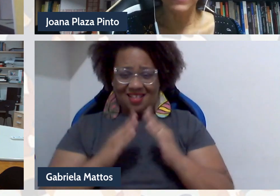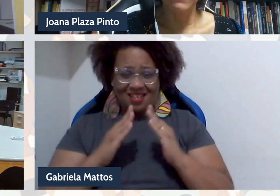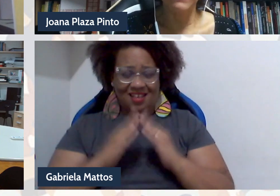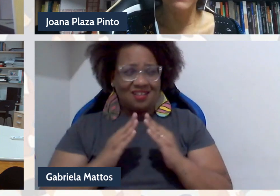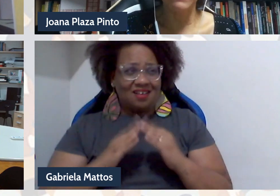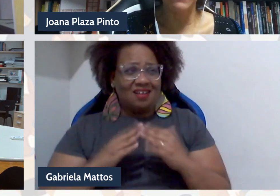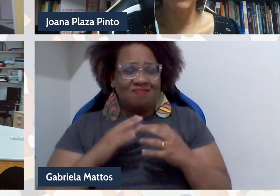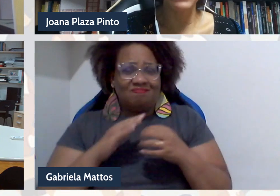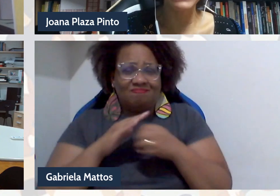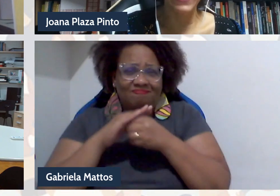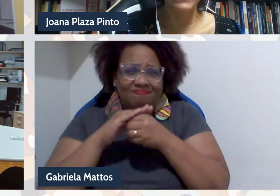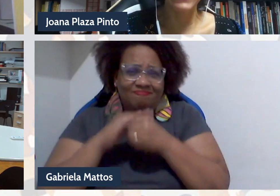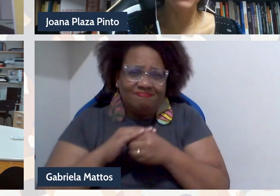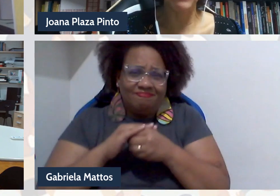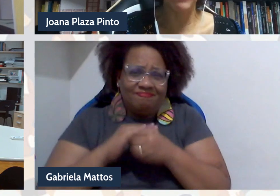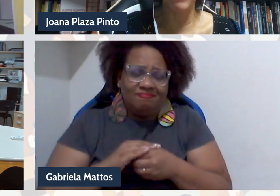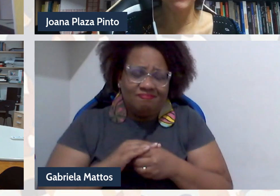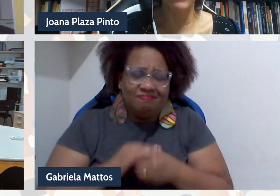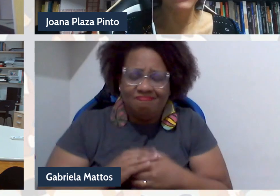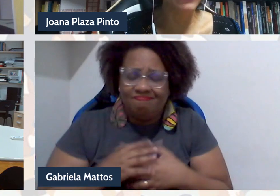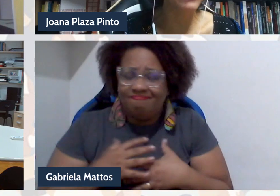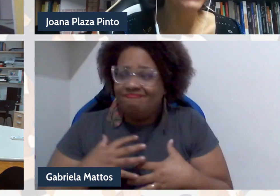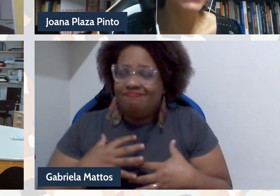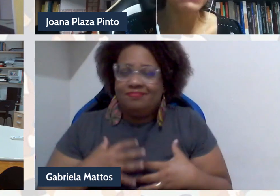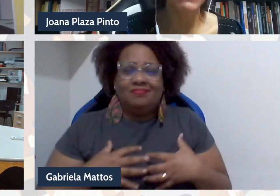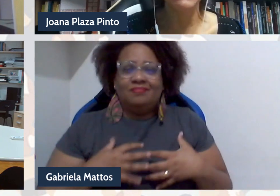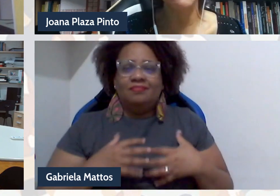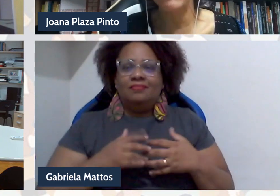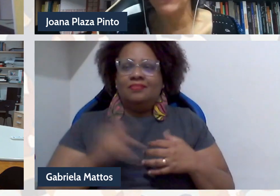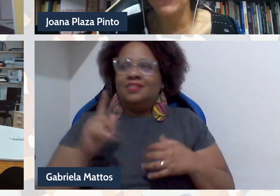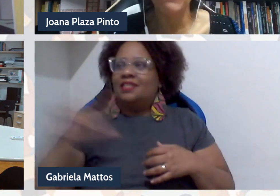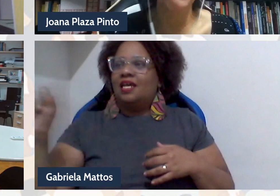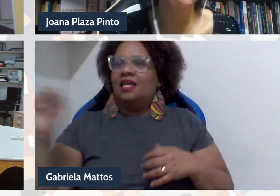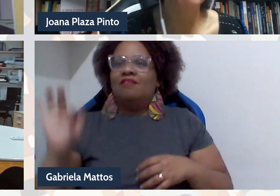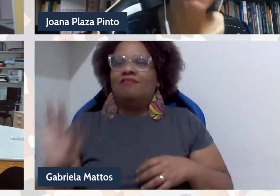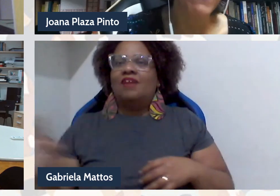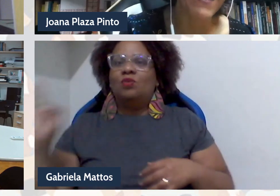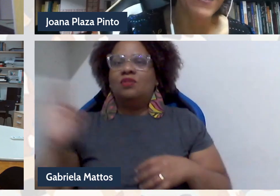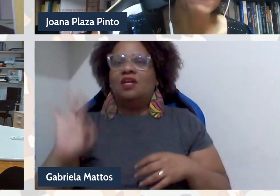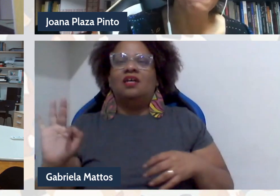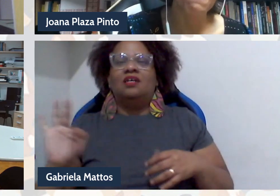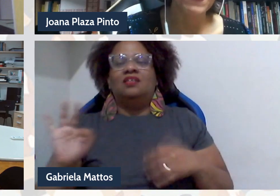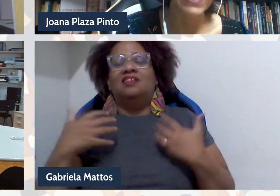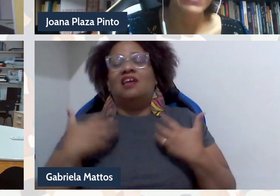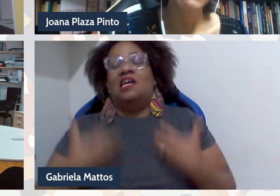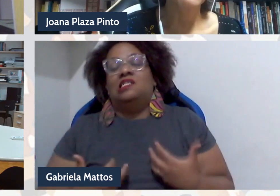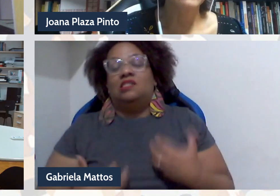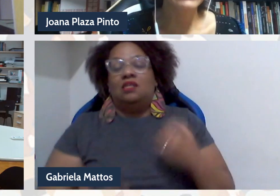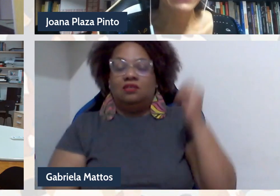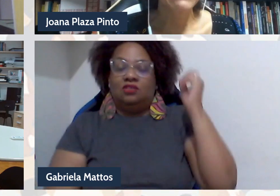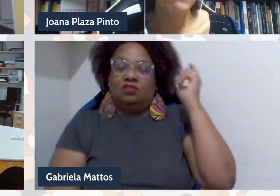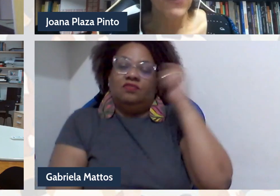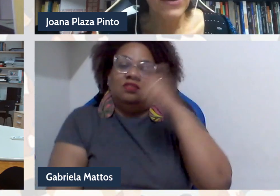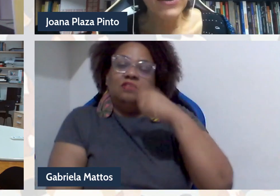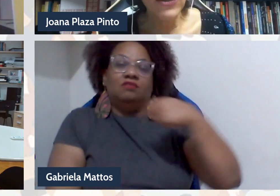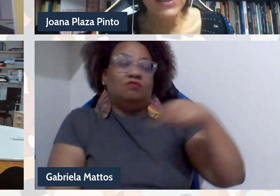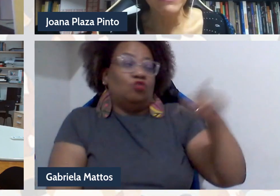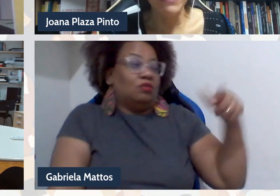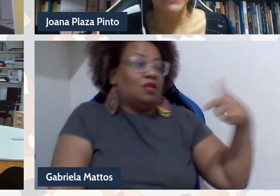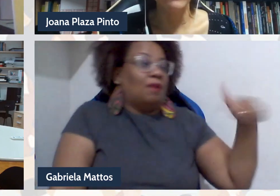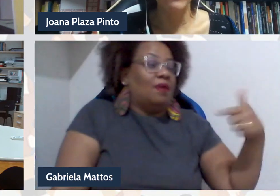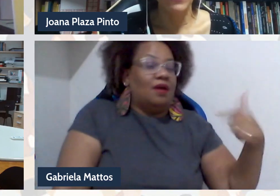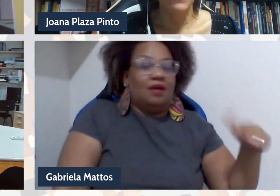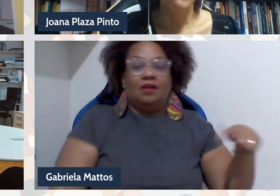Então, você poder sair para uma faculdade é difícil, é cansativo, ir para o trabalho, chega em casa morta